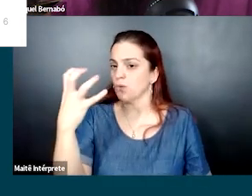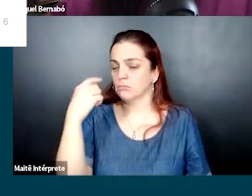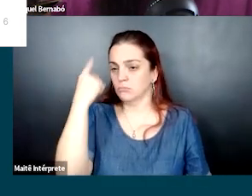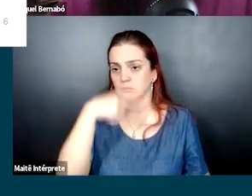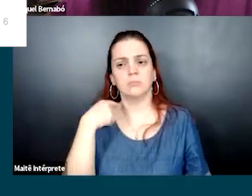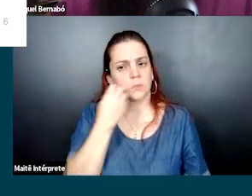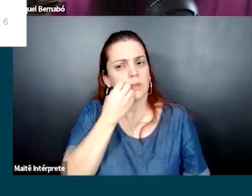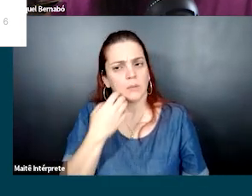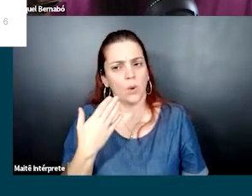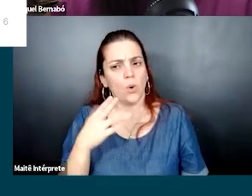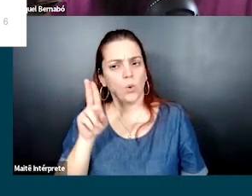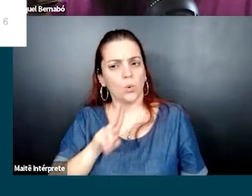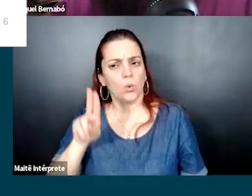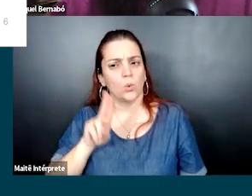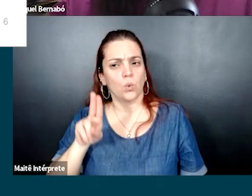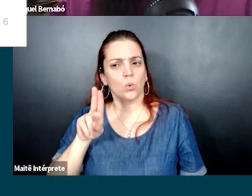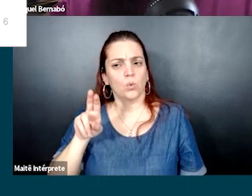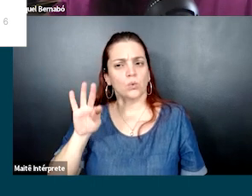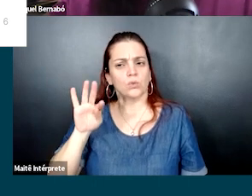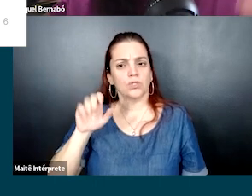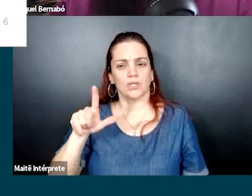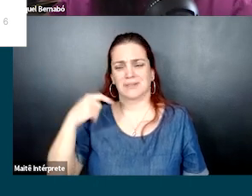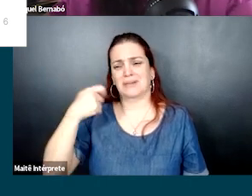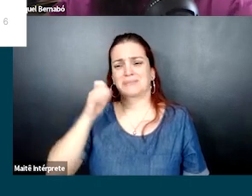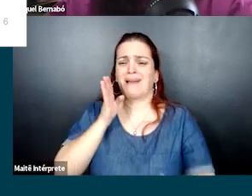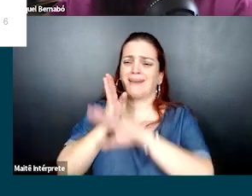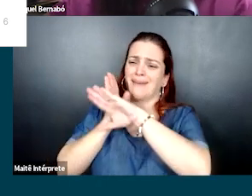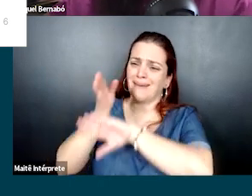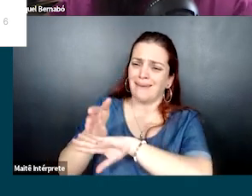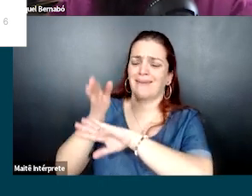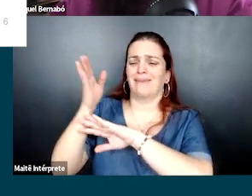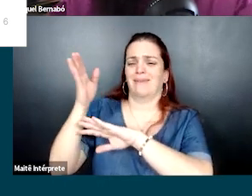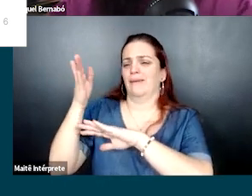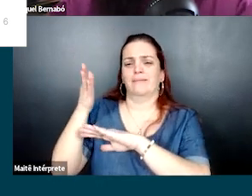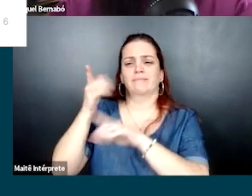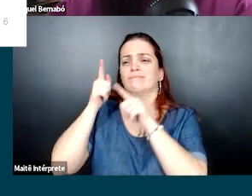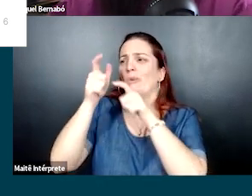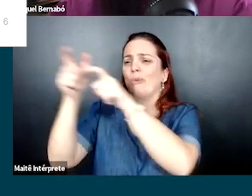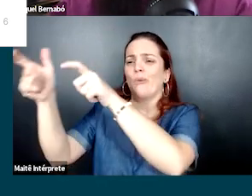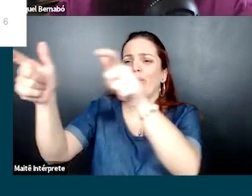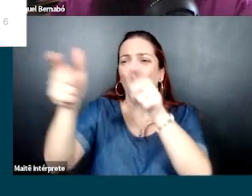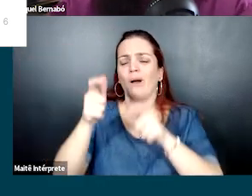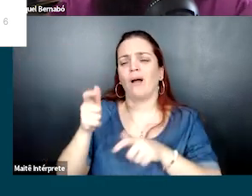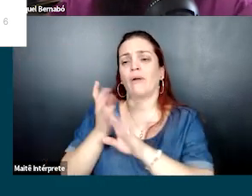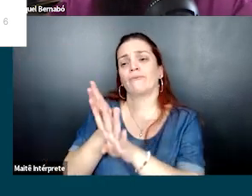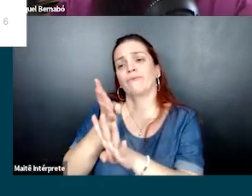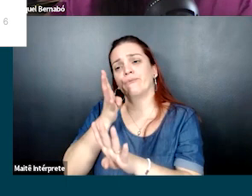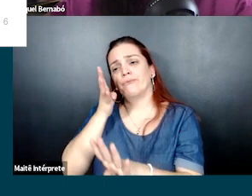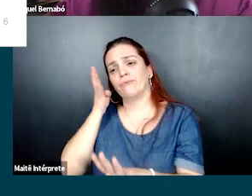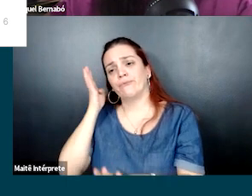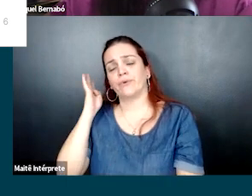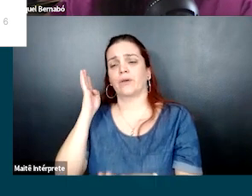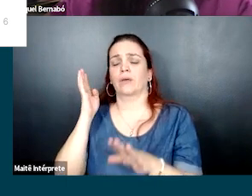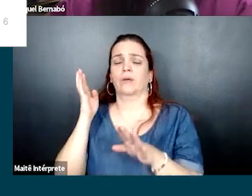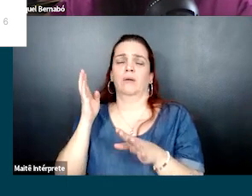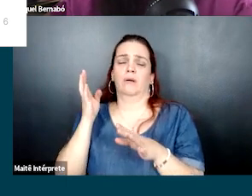mais popular e não deixa de ser super útil, como a mão na roda para a gente não precisar ir em agências físicas e ficar ali horas